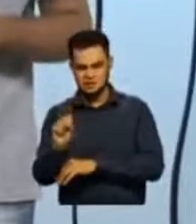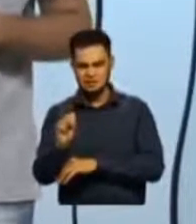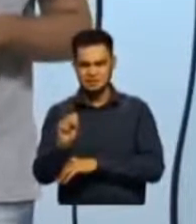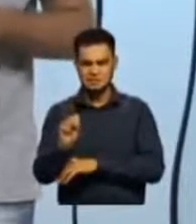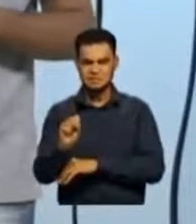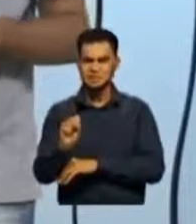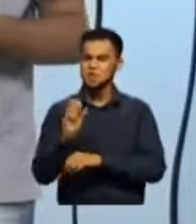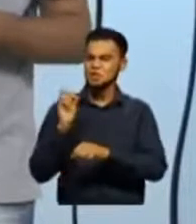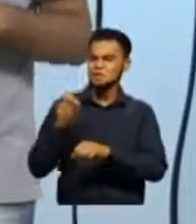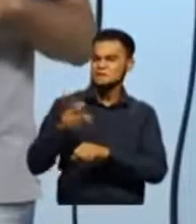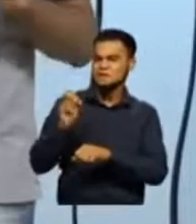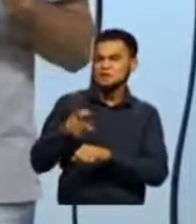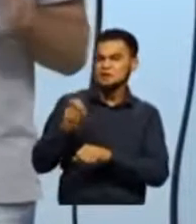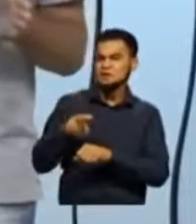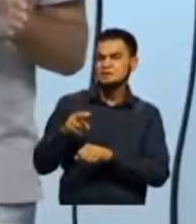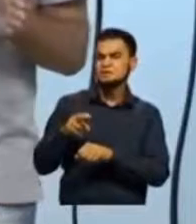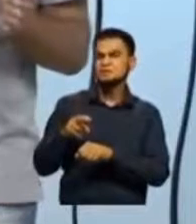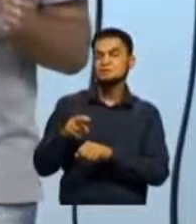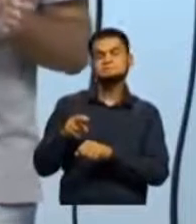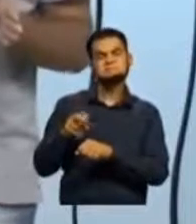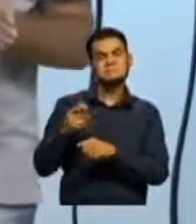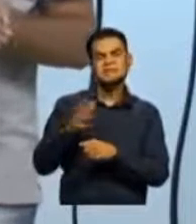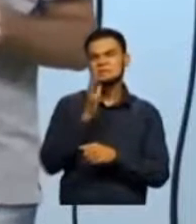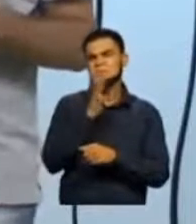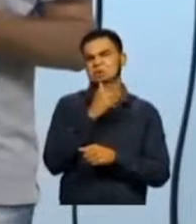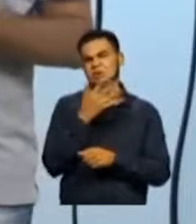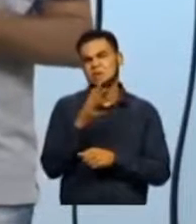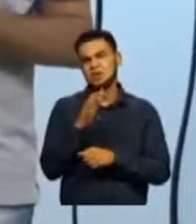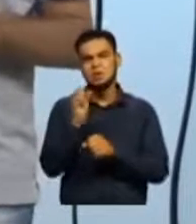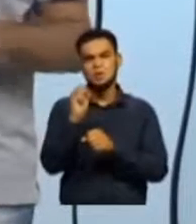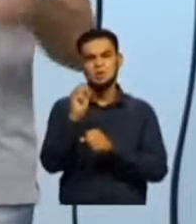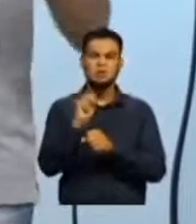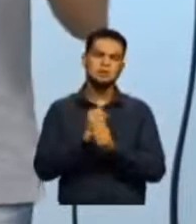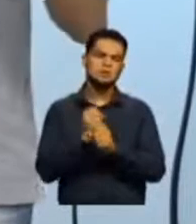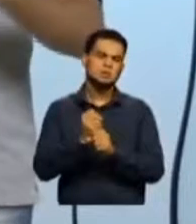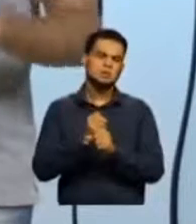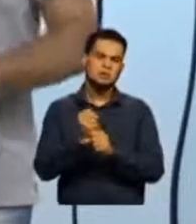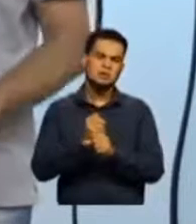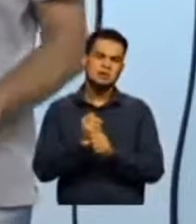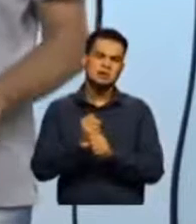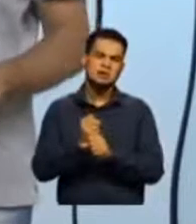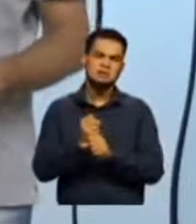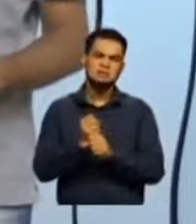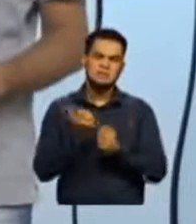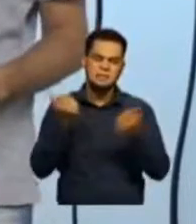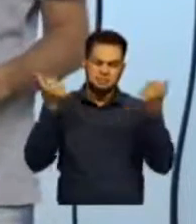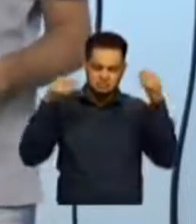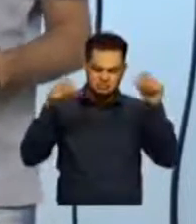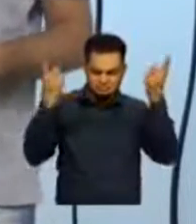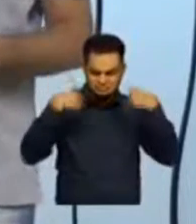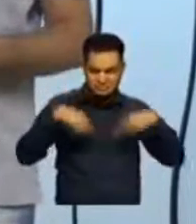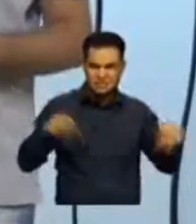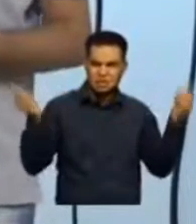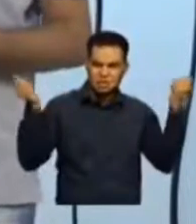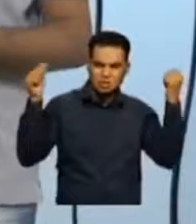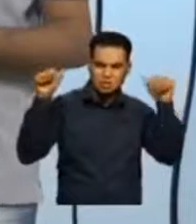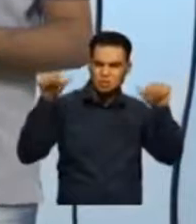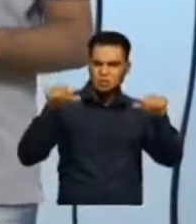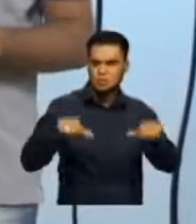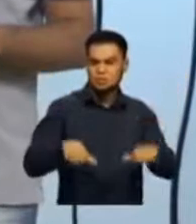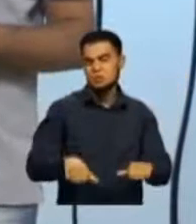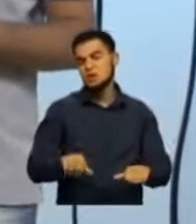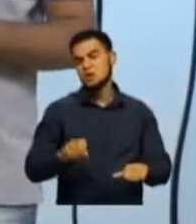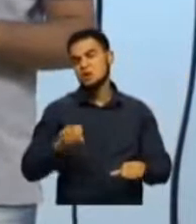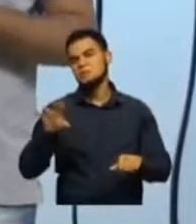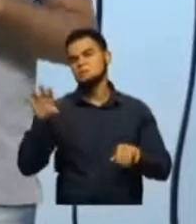8 anos até a pessoa infectada desenvolver a doença, que é a baixa imunidade e doenças